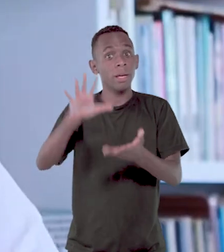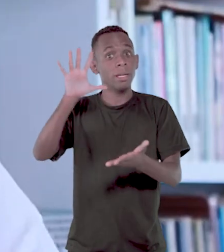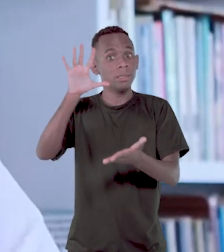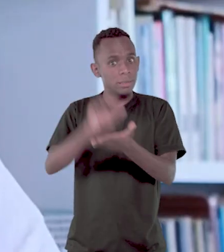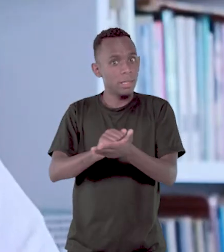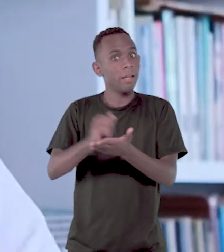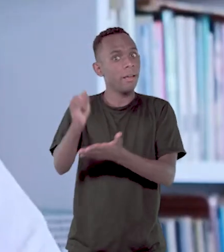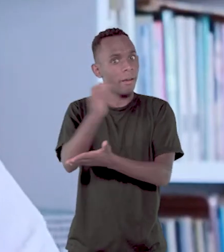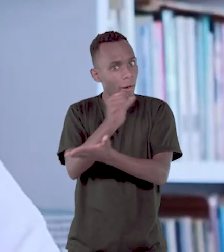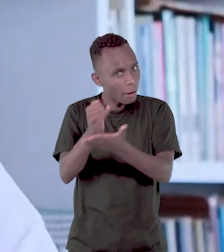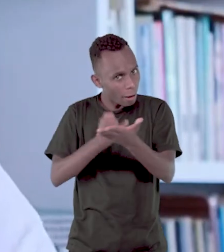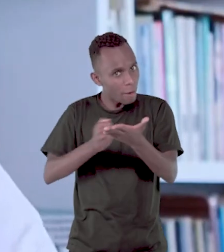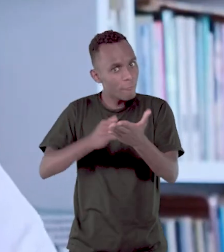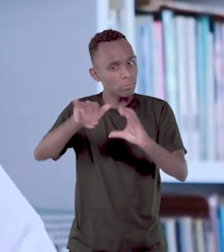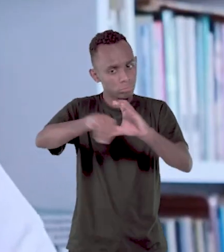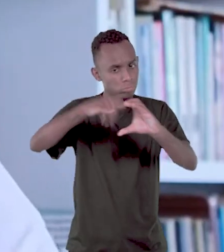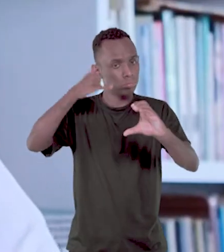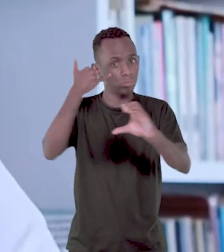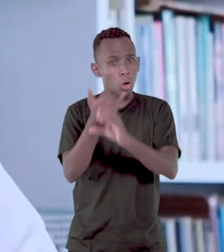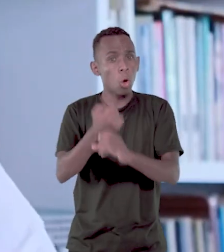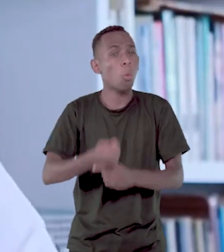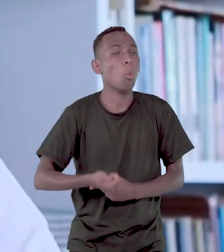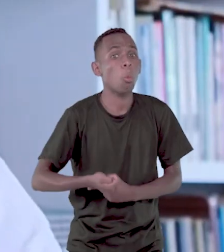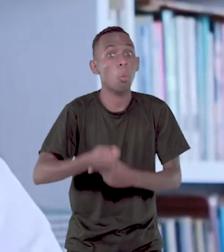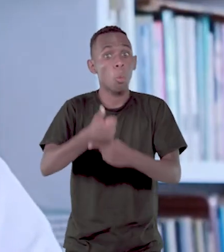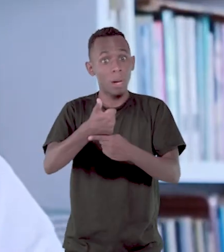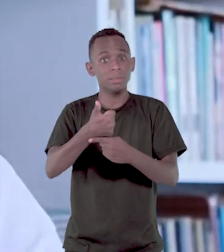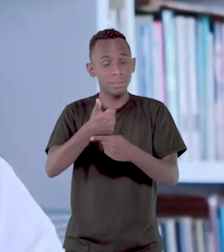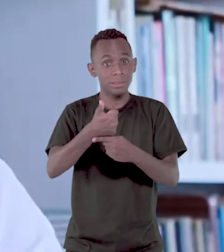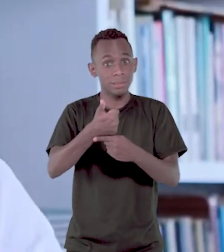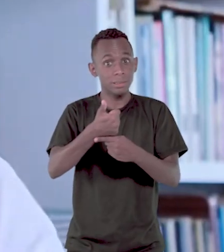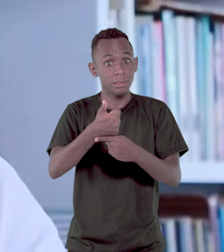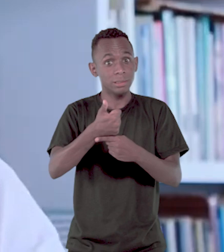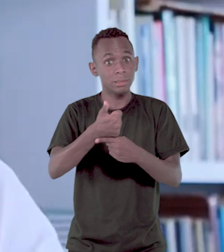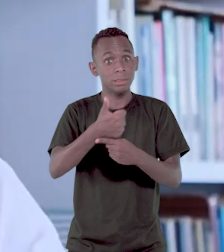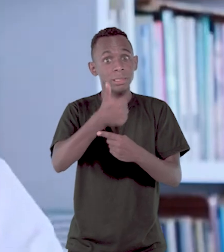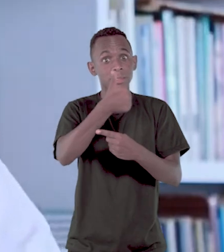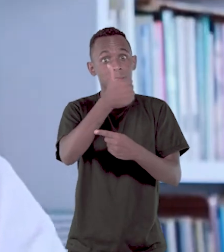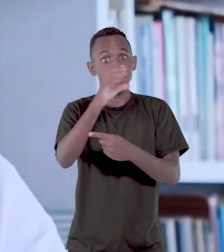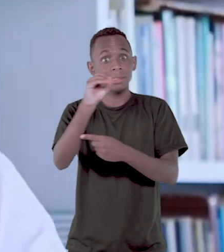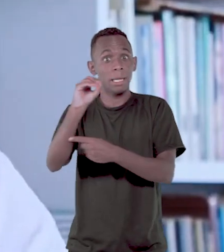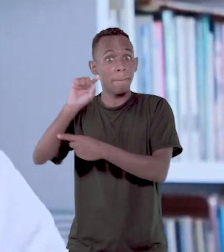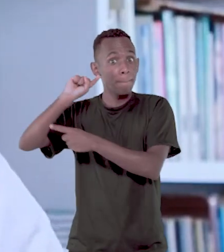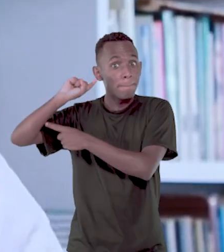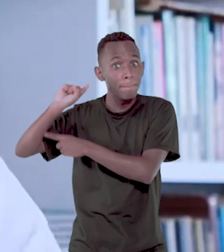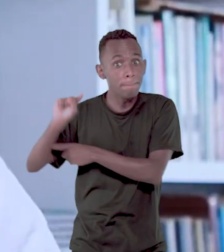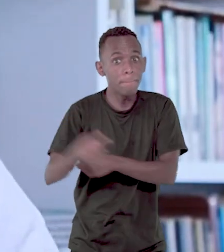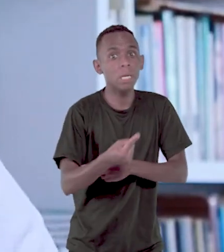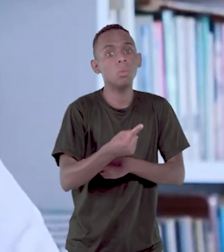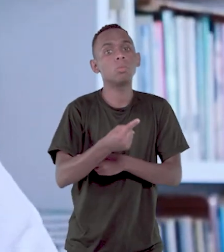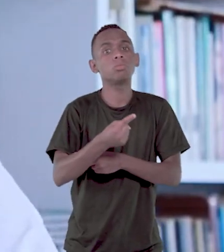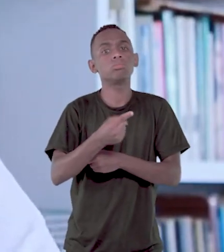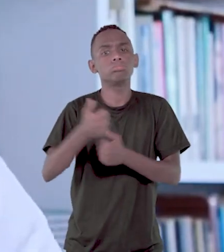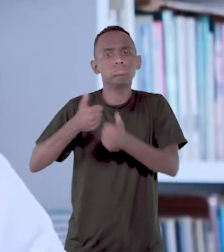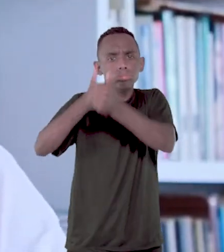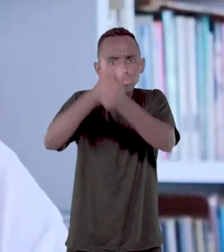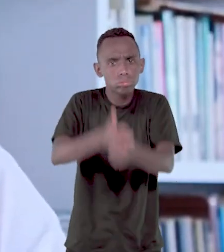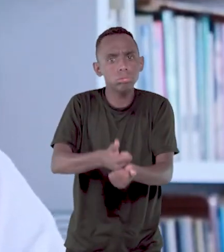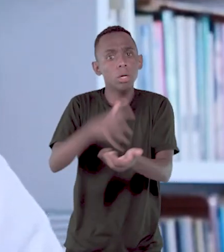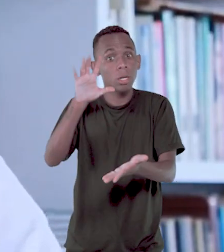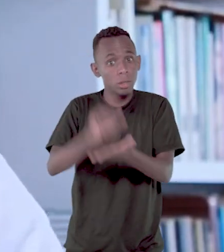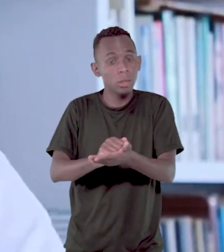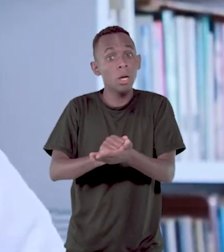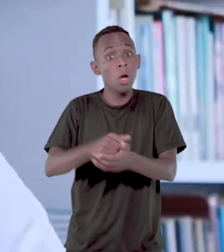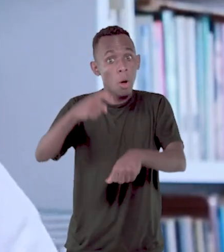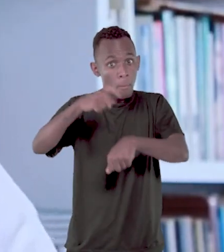botãozinho, inscrevam-se no nosso canal, que nós estamos quase chegando a 100 mil